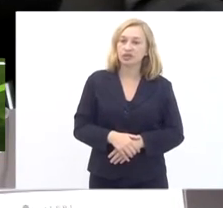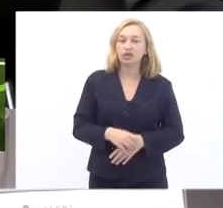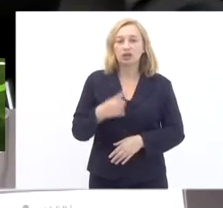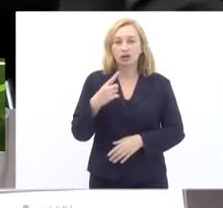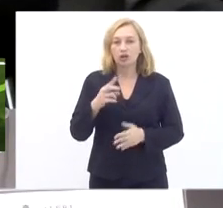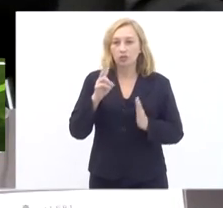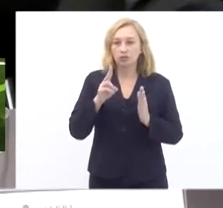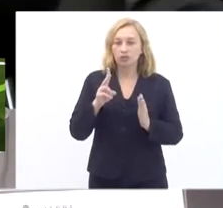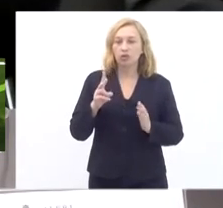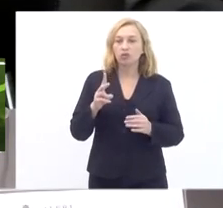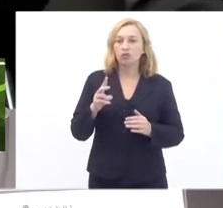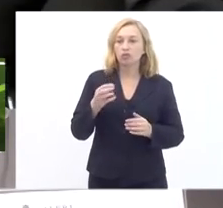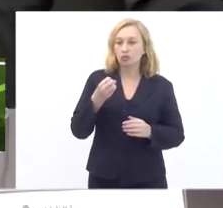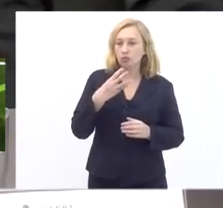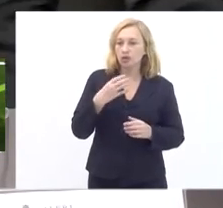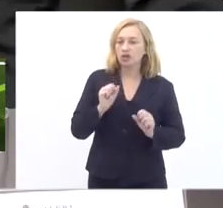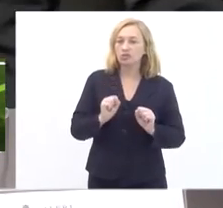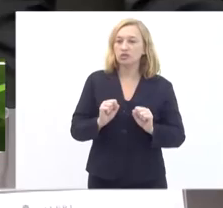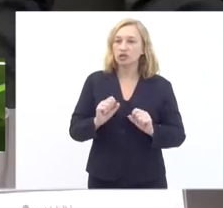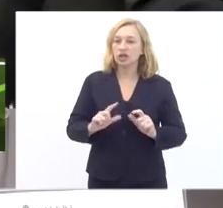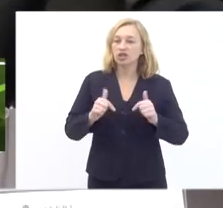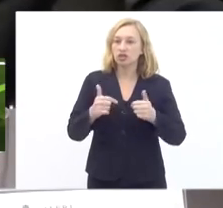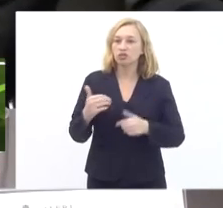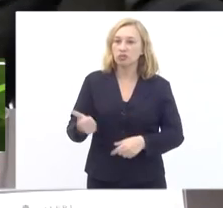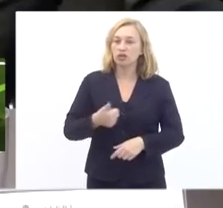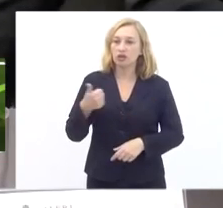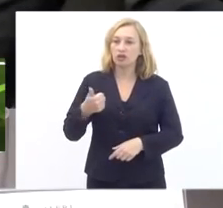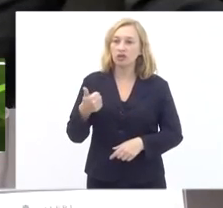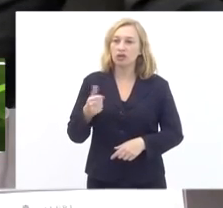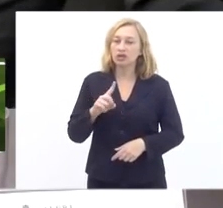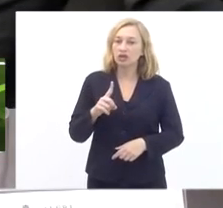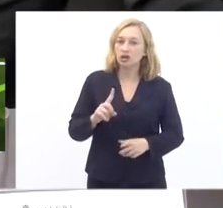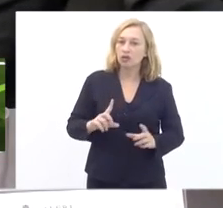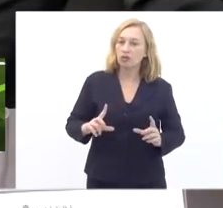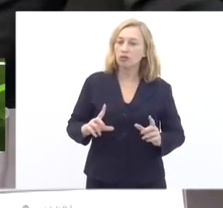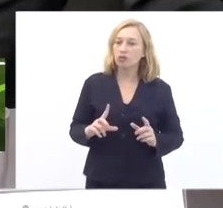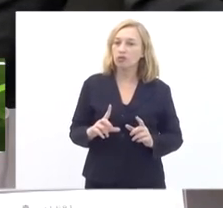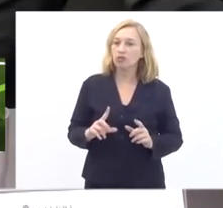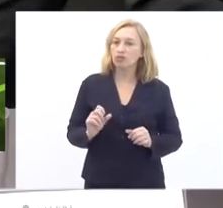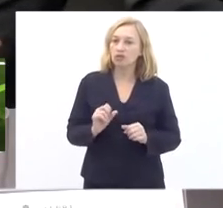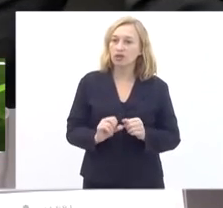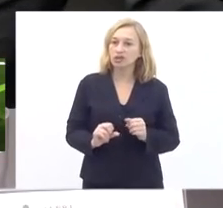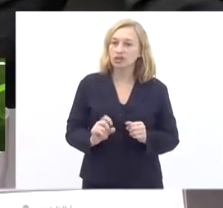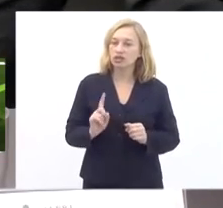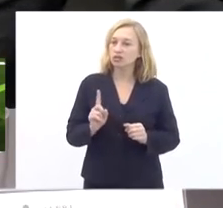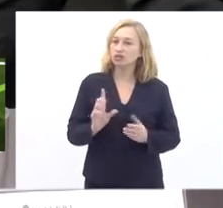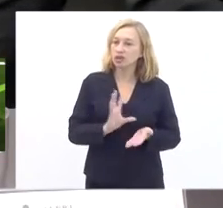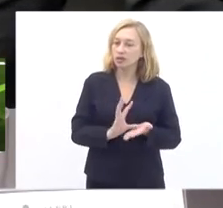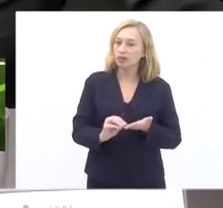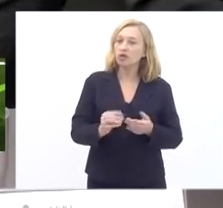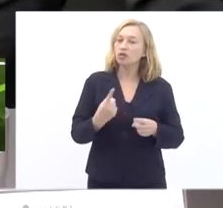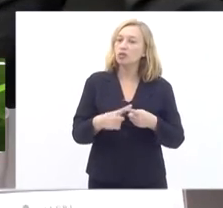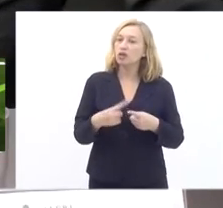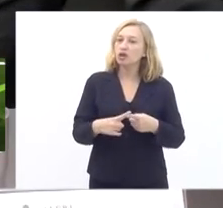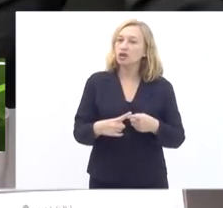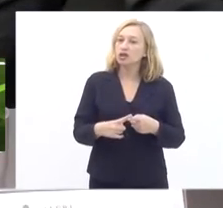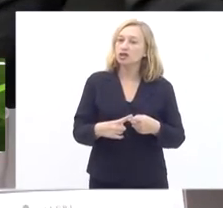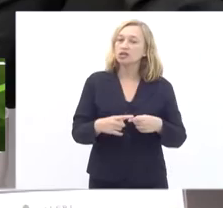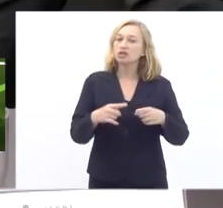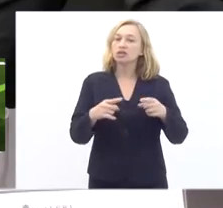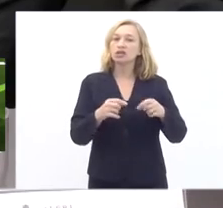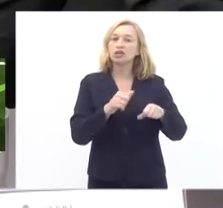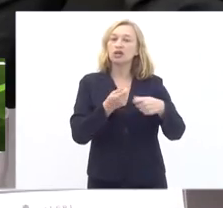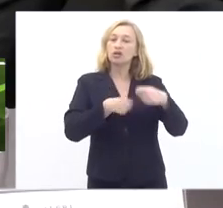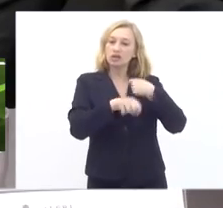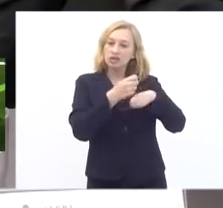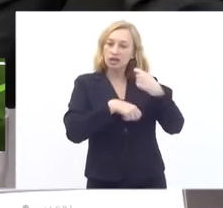feita de prazo ultrapassado, mas, entretanto, a questão de não ação, ela não tá em pauta porque ela está sendo objeto da negociação e